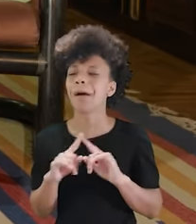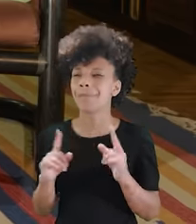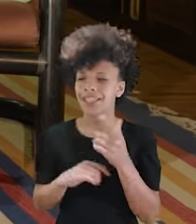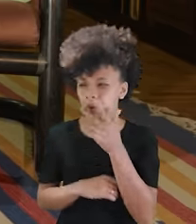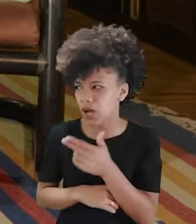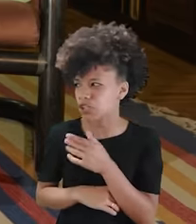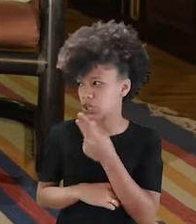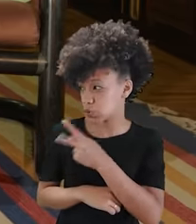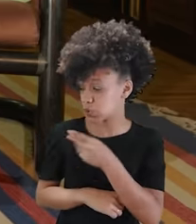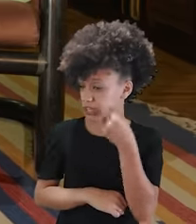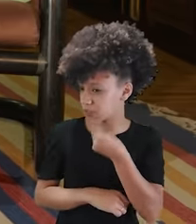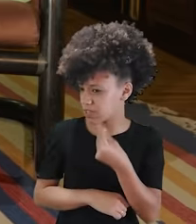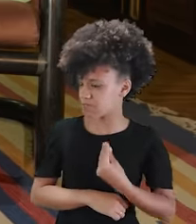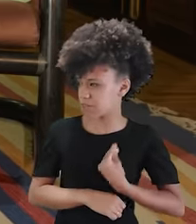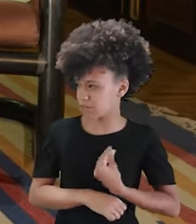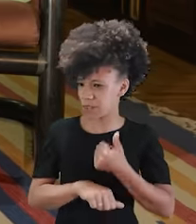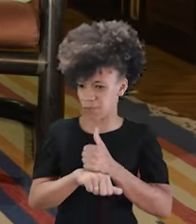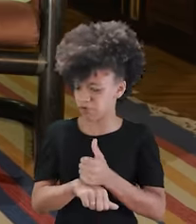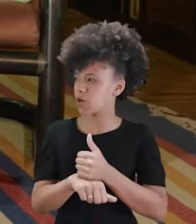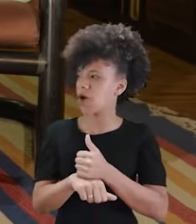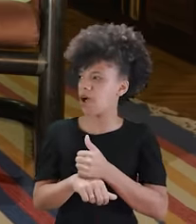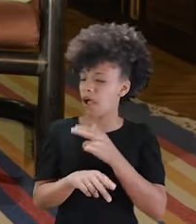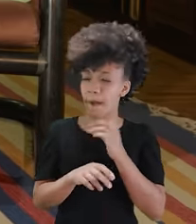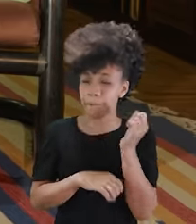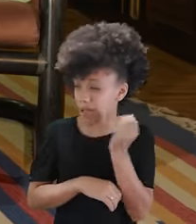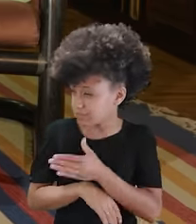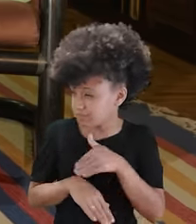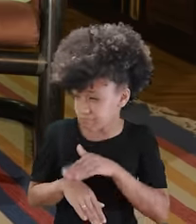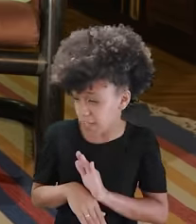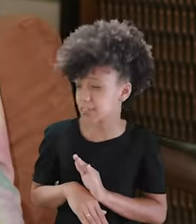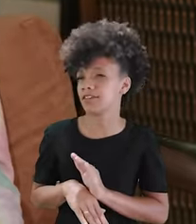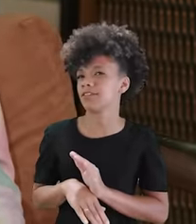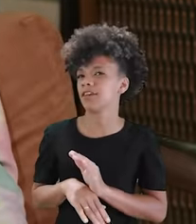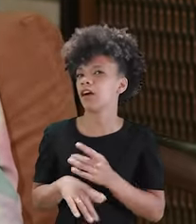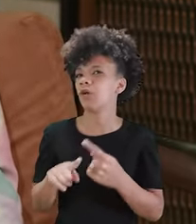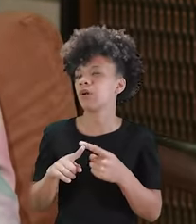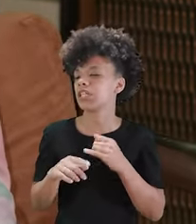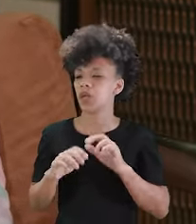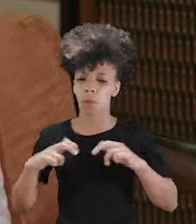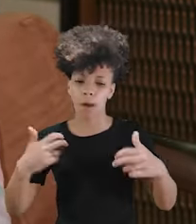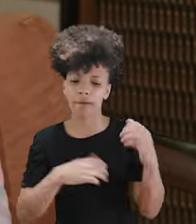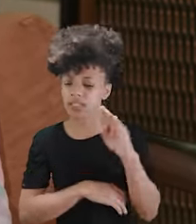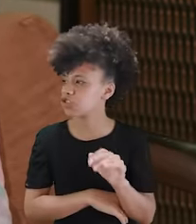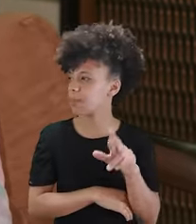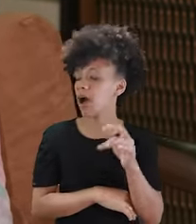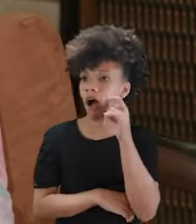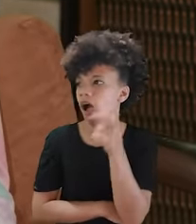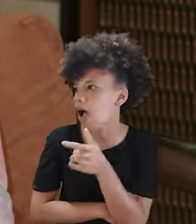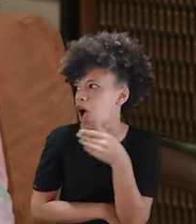e impactante no tivesse uma mesa de bar e a gente ouvia suas histórias não as mesas Eu acredito que